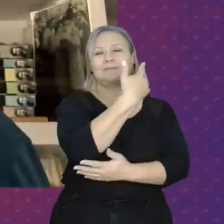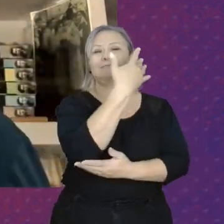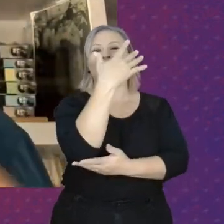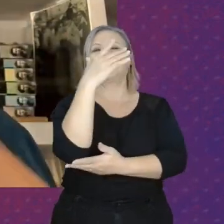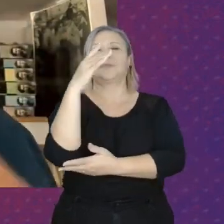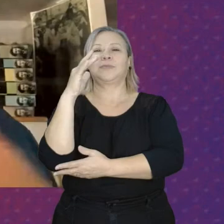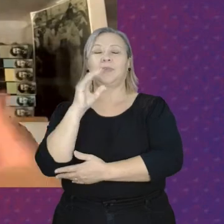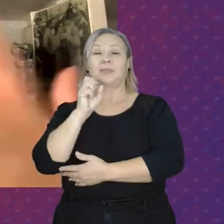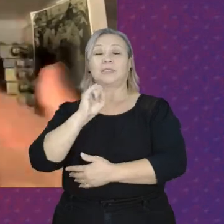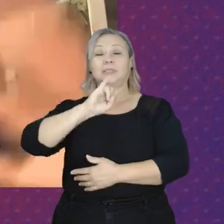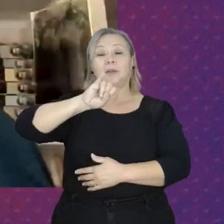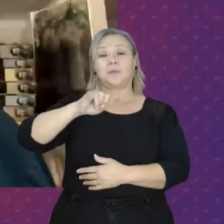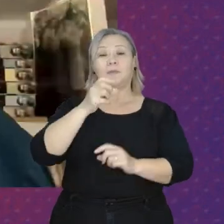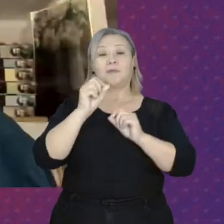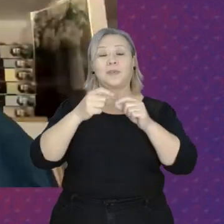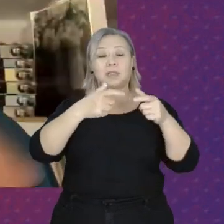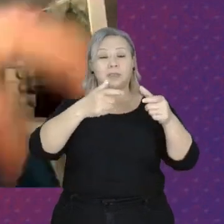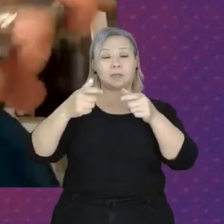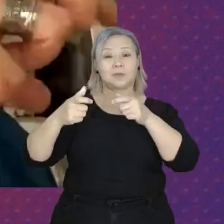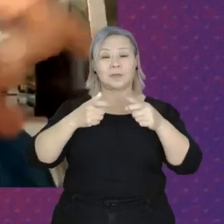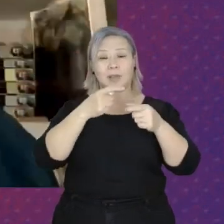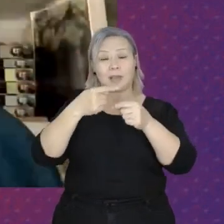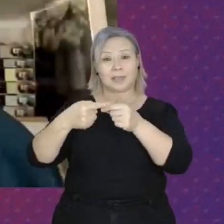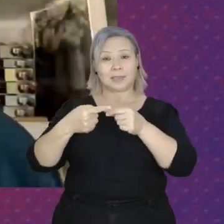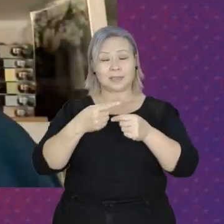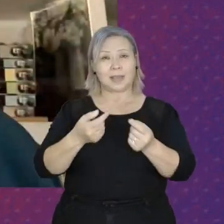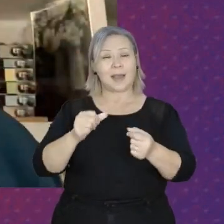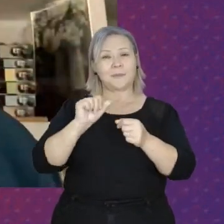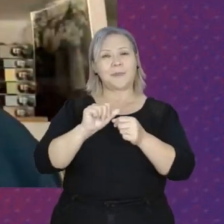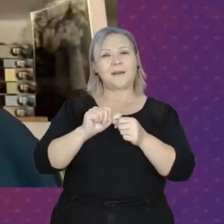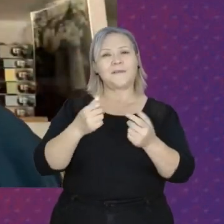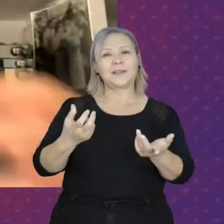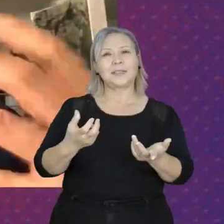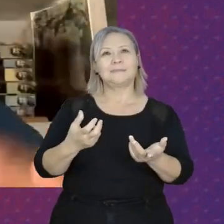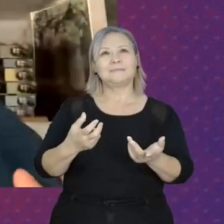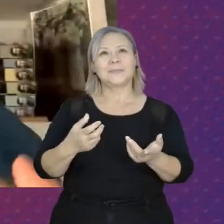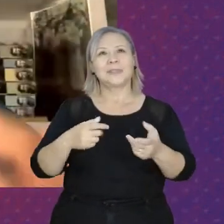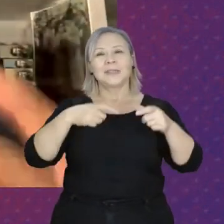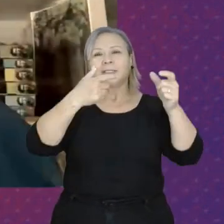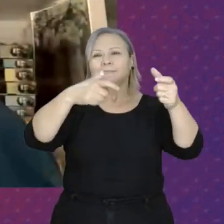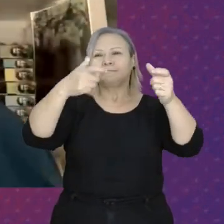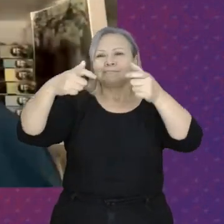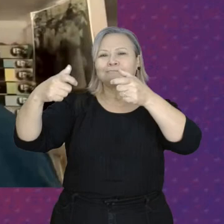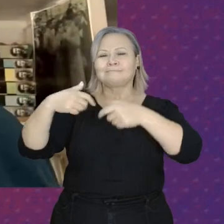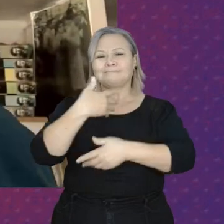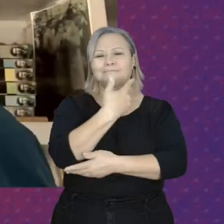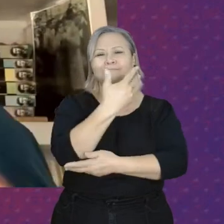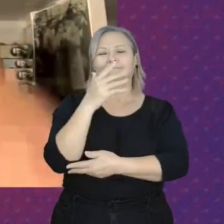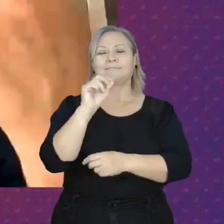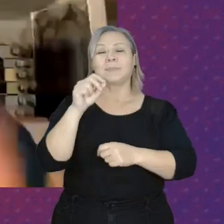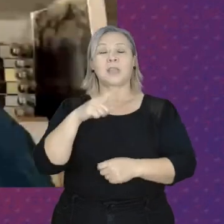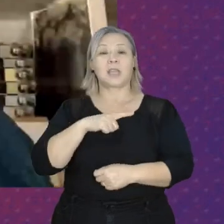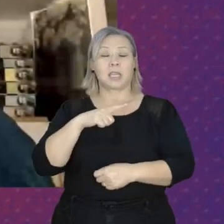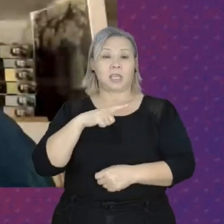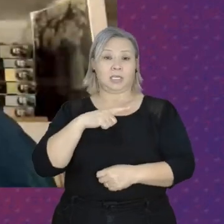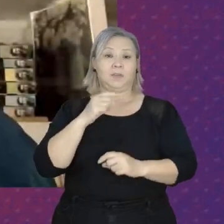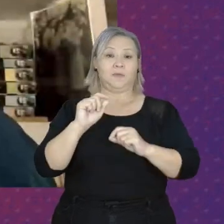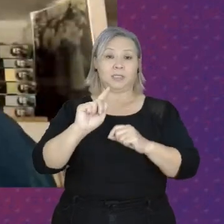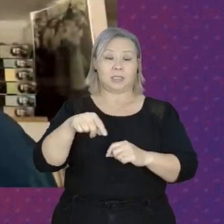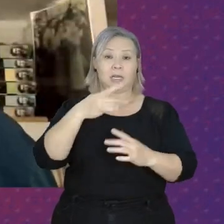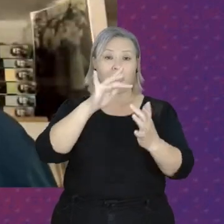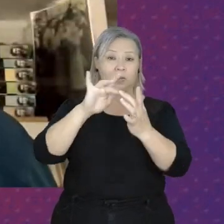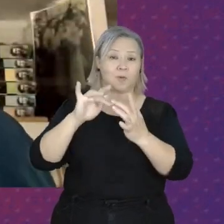se a gente aproveitasse os espaços da cidade, até para fazer parques lineares, em que nós tivéssemos, além do contato